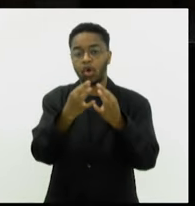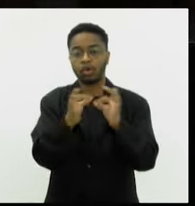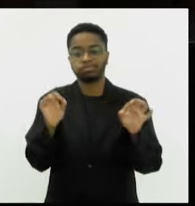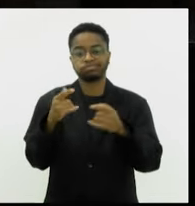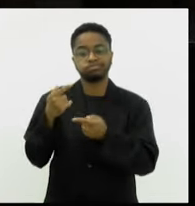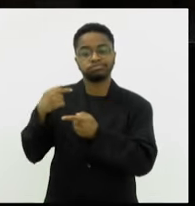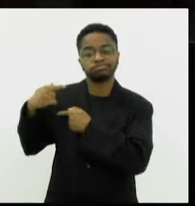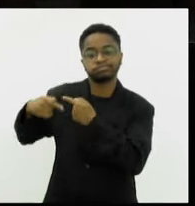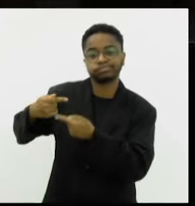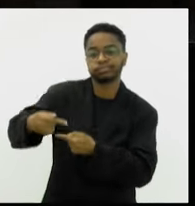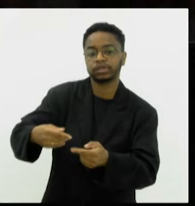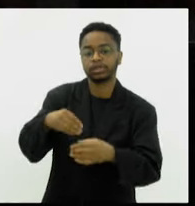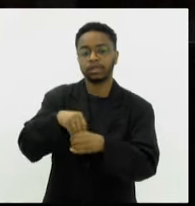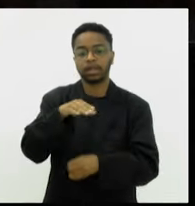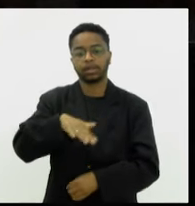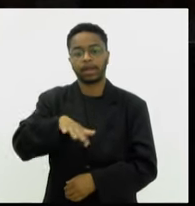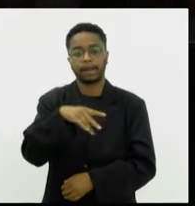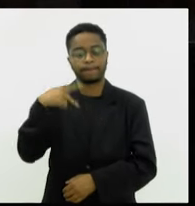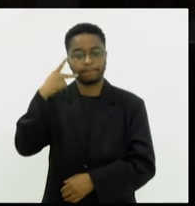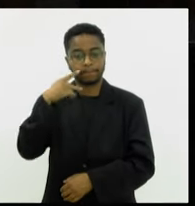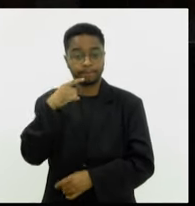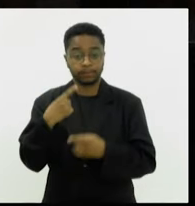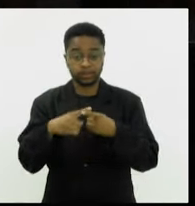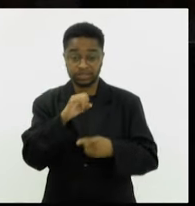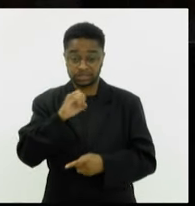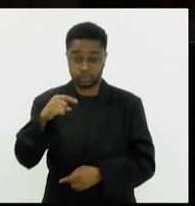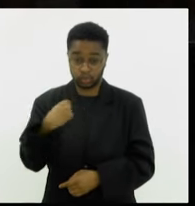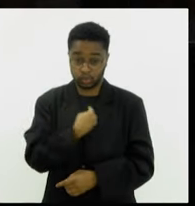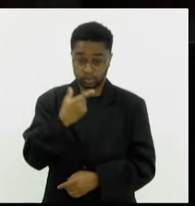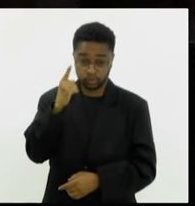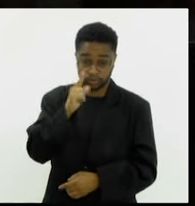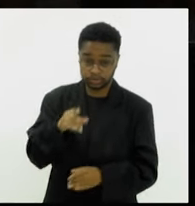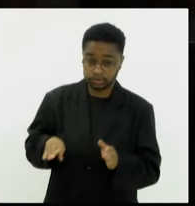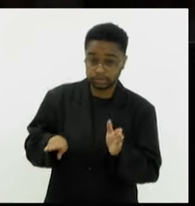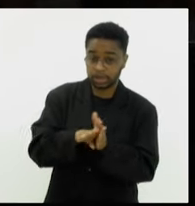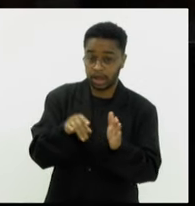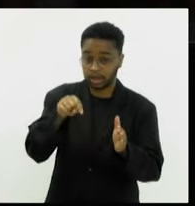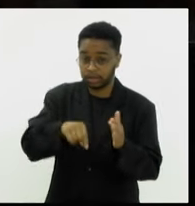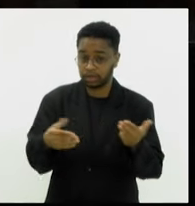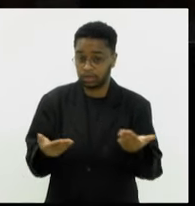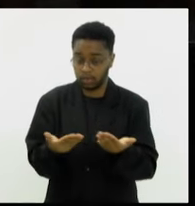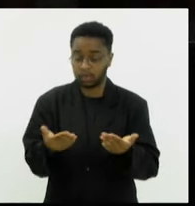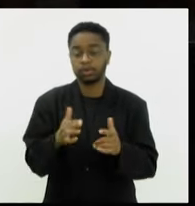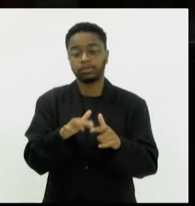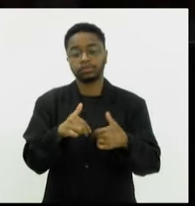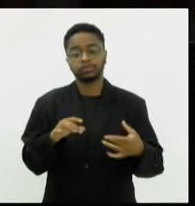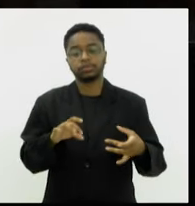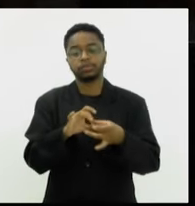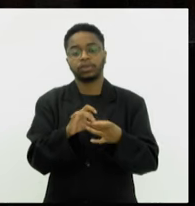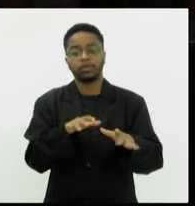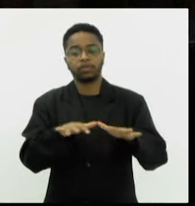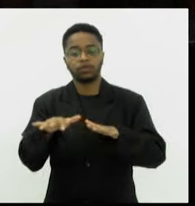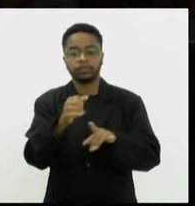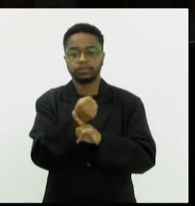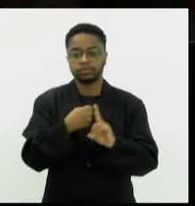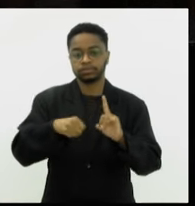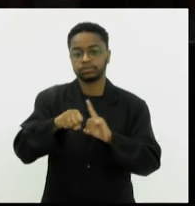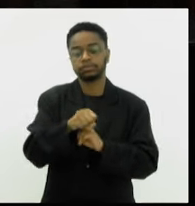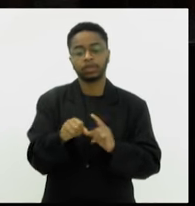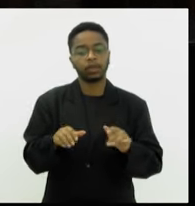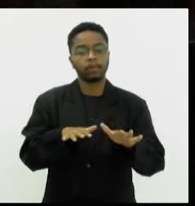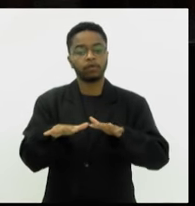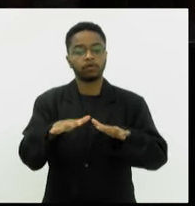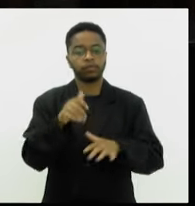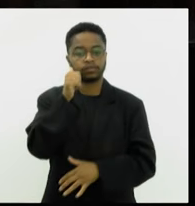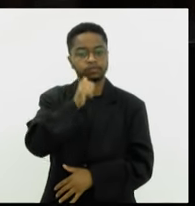brasileira. Pelo contrário, se aqui chegamos, chegamos com os movimentos sociais, com o movimento de mulheres, com o